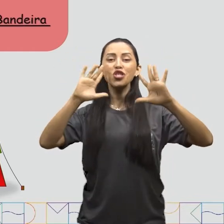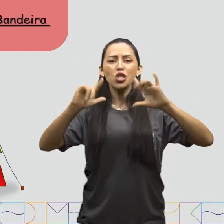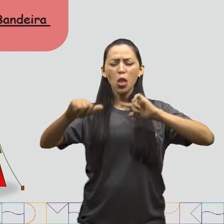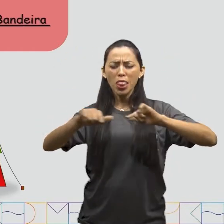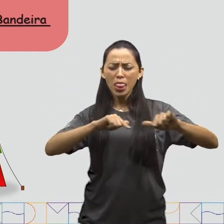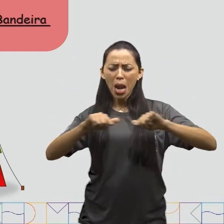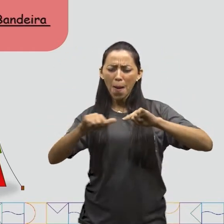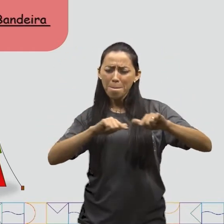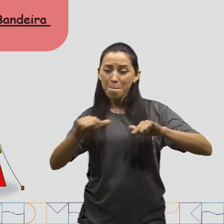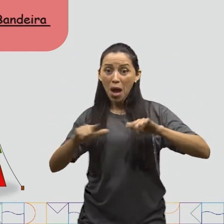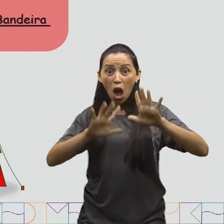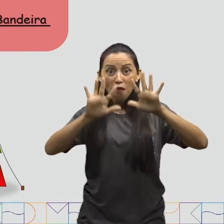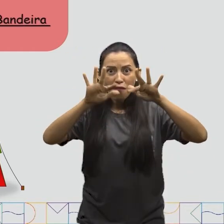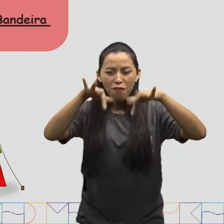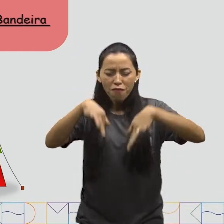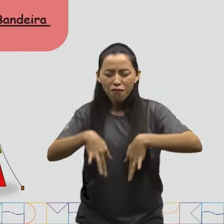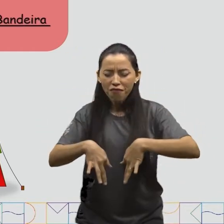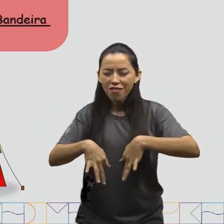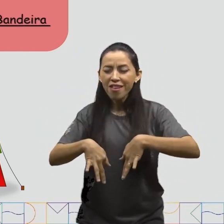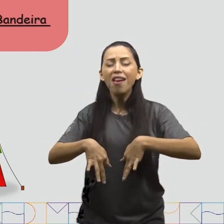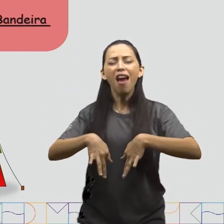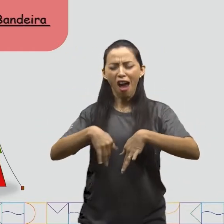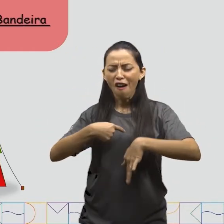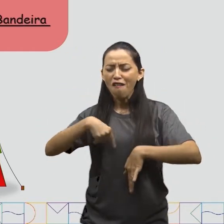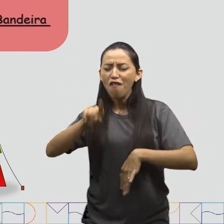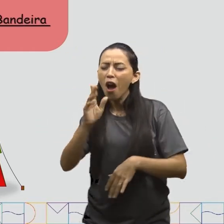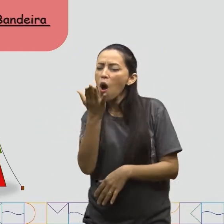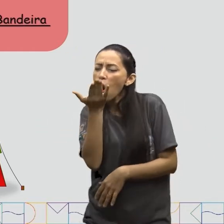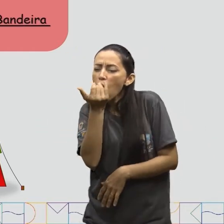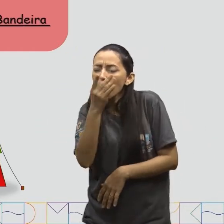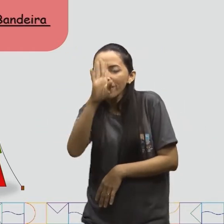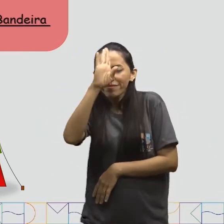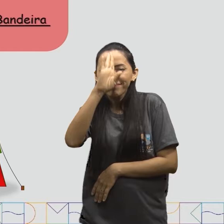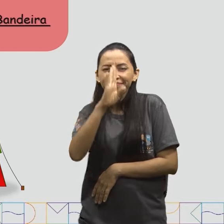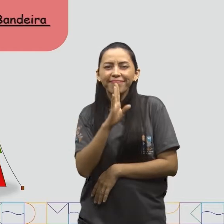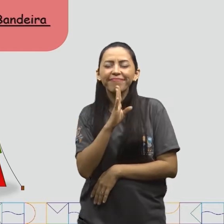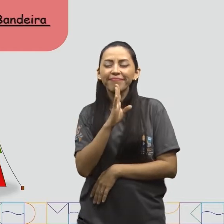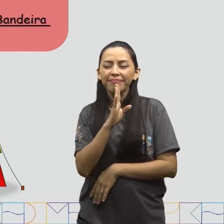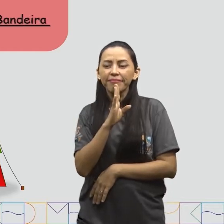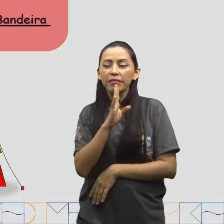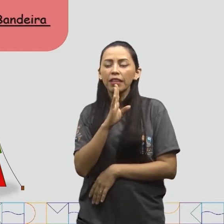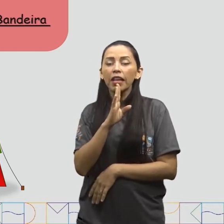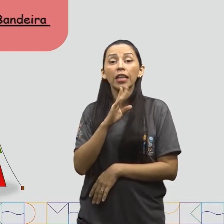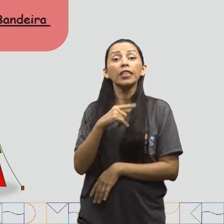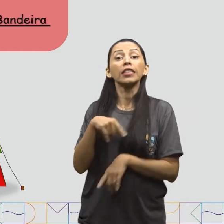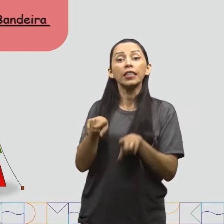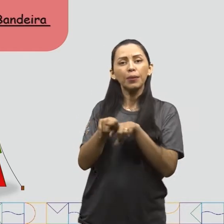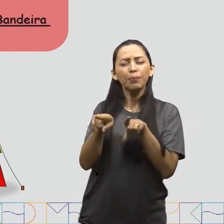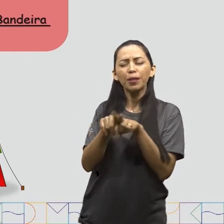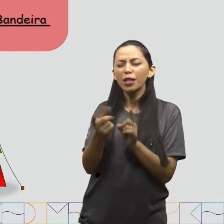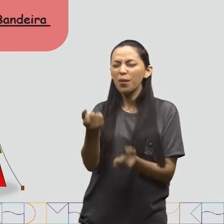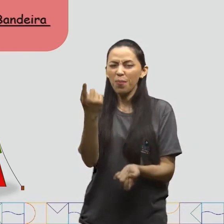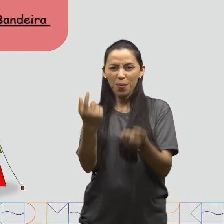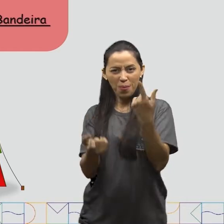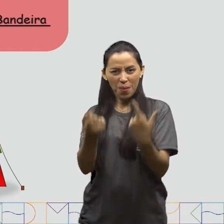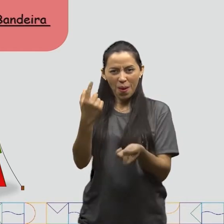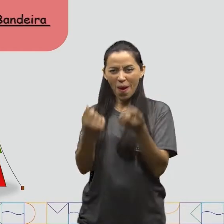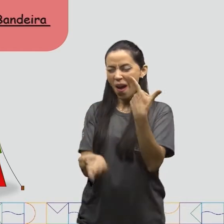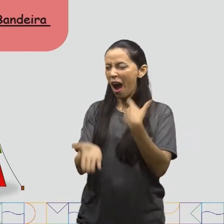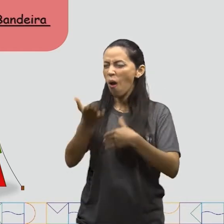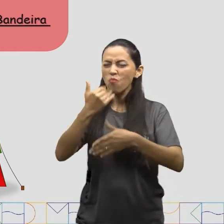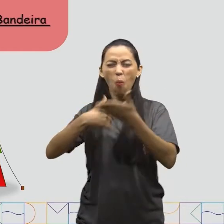mal termina a função. Os artistas vão comer sem pagar nenhum tostão. A pipoca